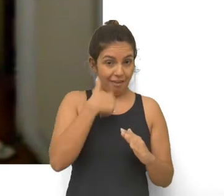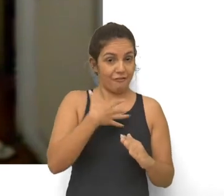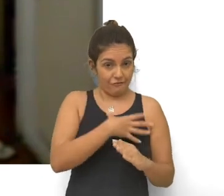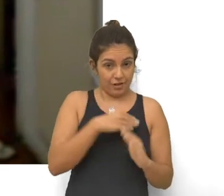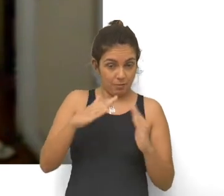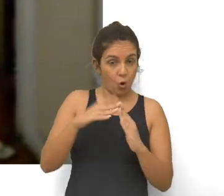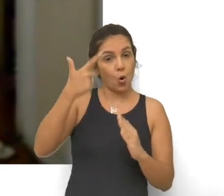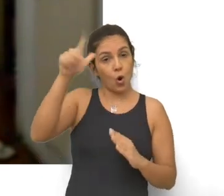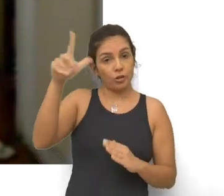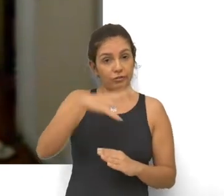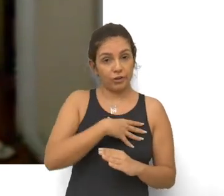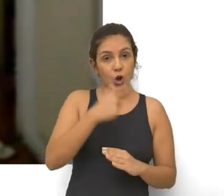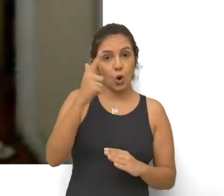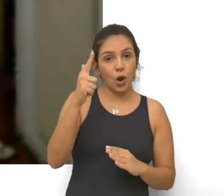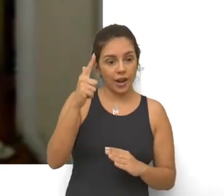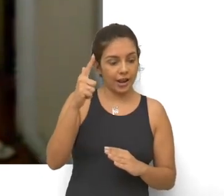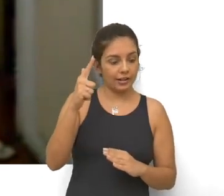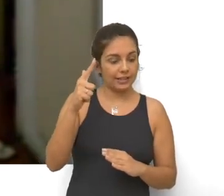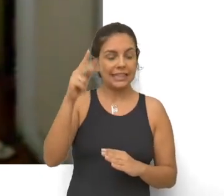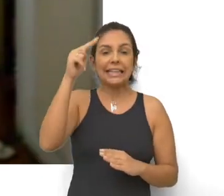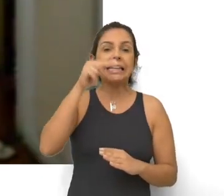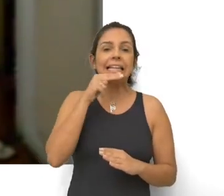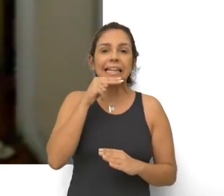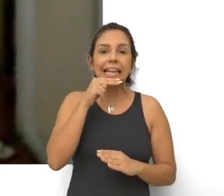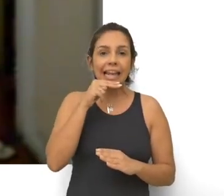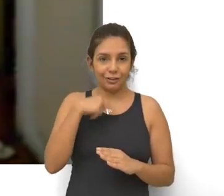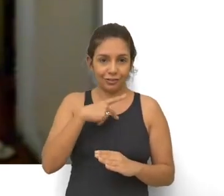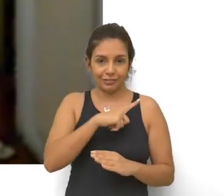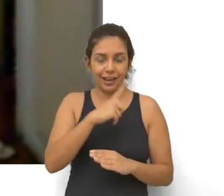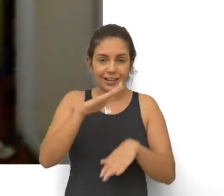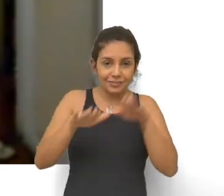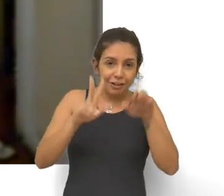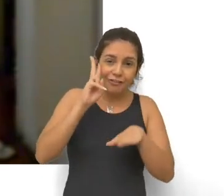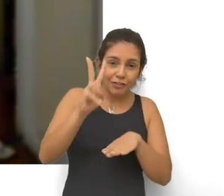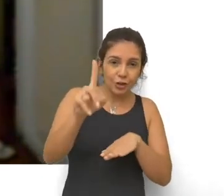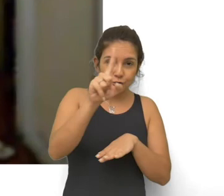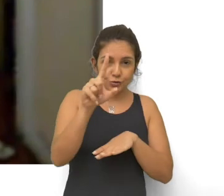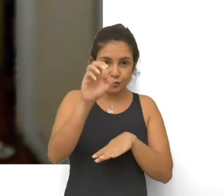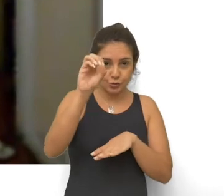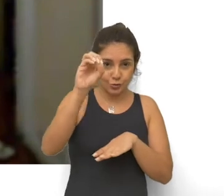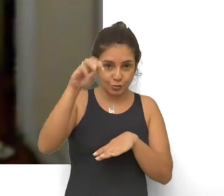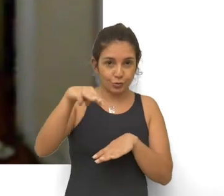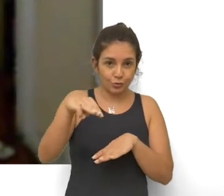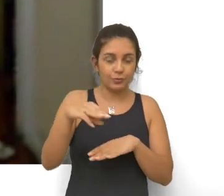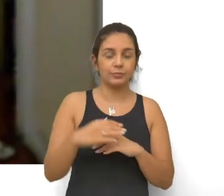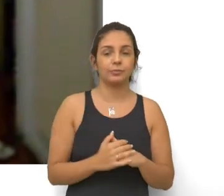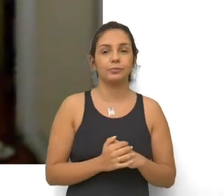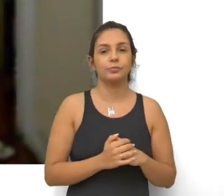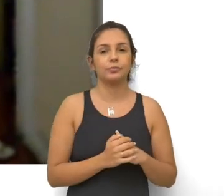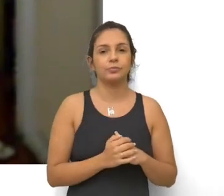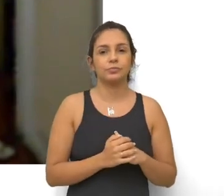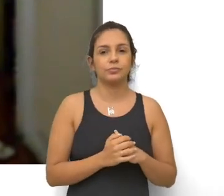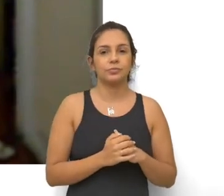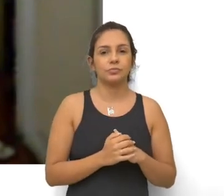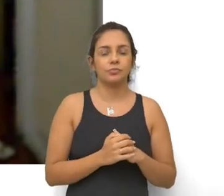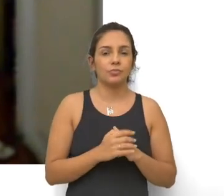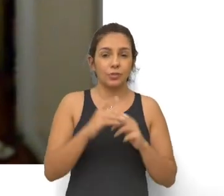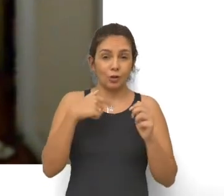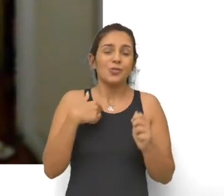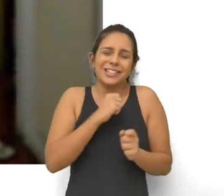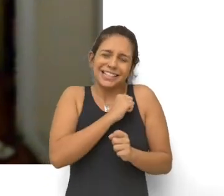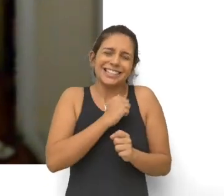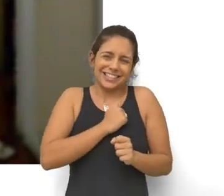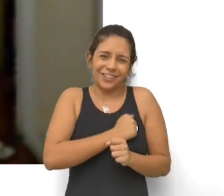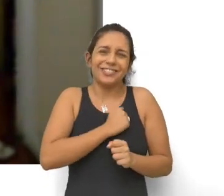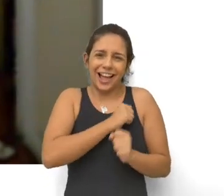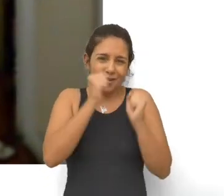mora em Goiânia e tem um neto lá. Então, de vez em quando, eu vejo pelo Zoom, não tem muito outro jeito. Tirando não poder vê-lo,